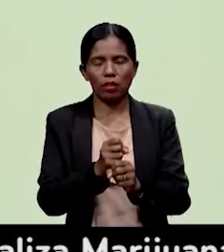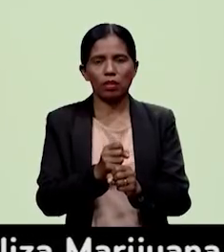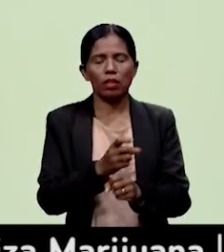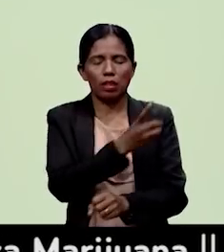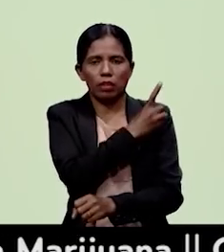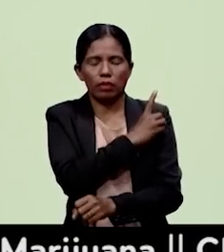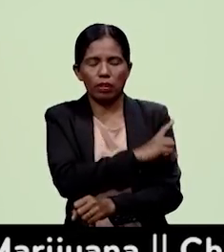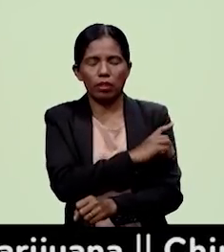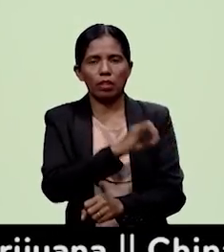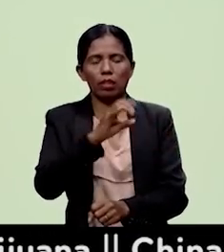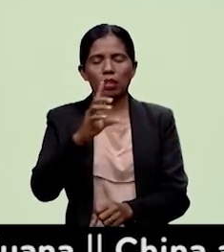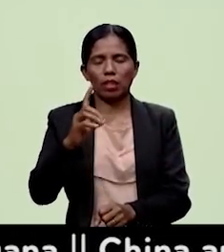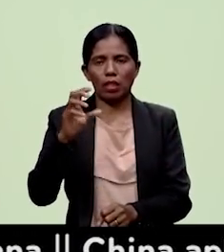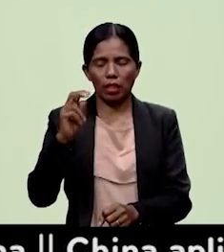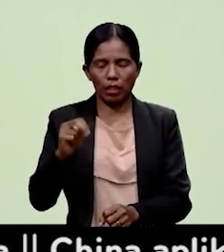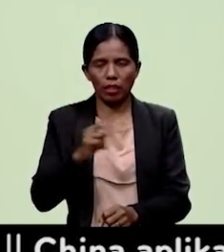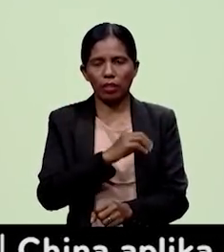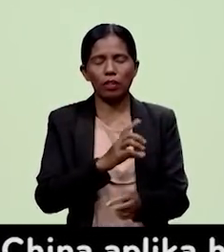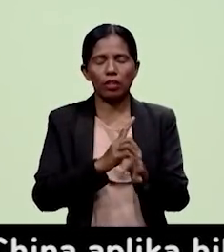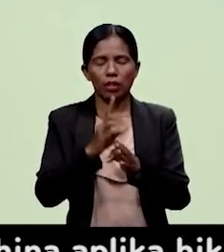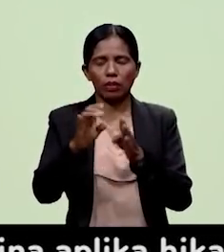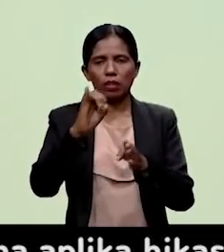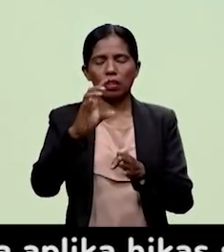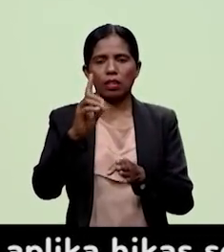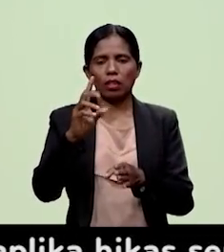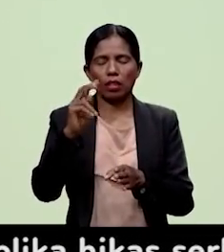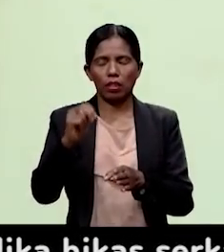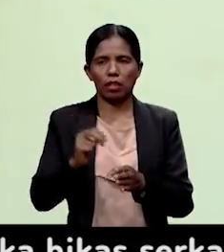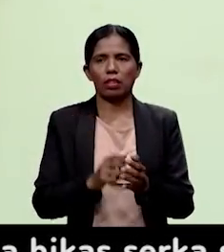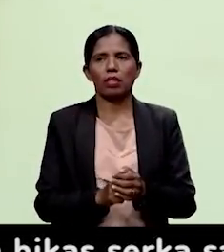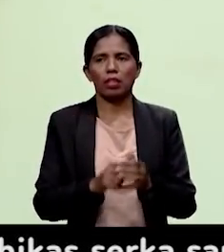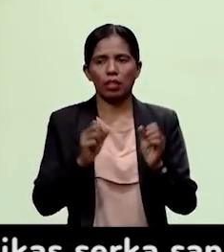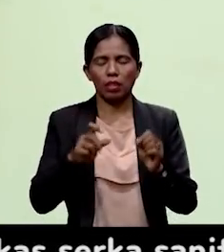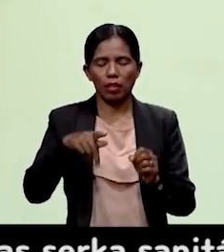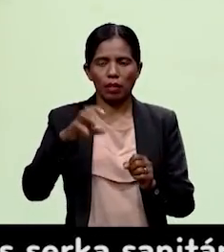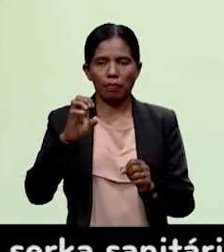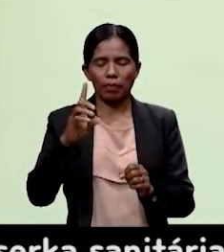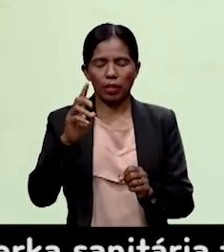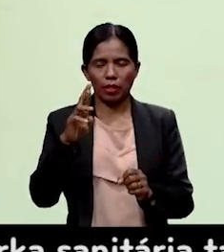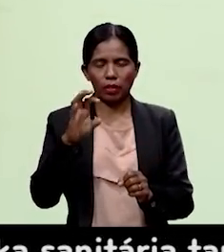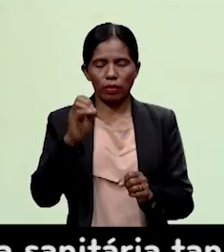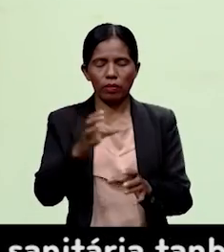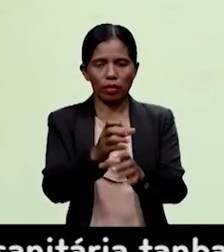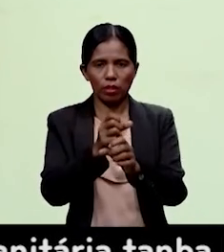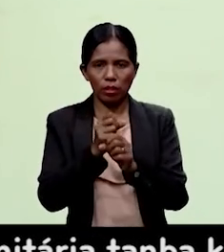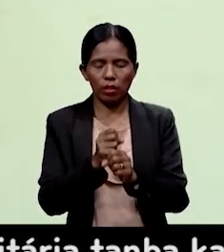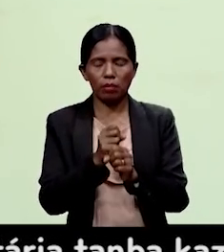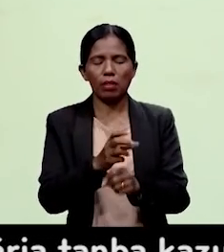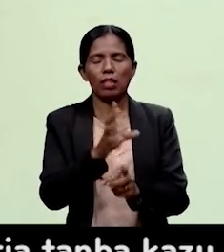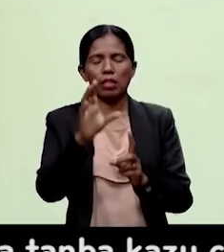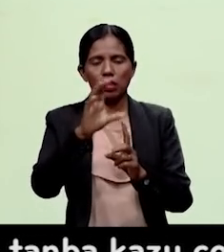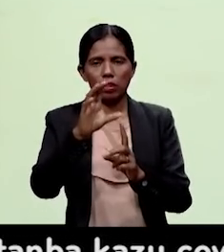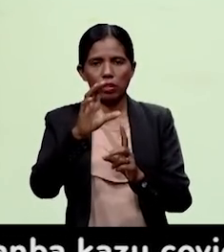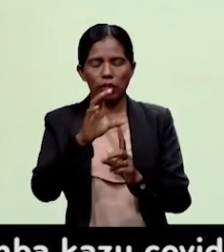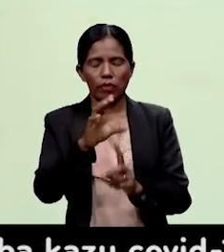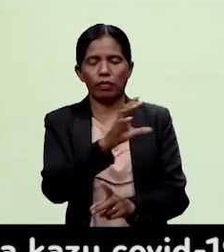Nacional IDN, no atual diretor IDN. Donaciano Costa Gomes, Pedro Clamar Fuic, se assume fale cargo, se festado maior Forza